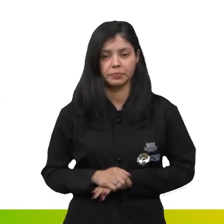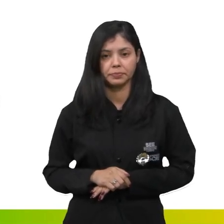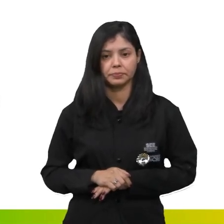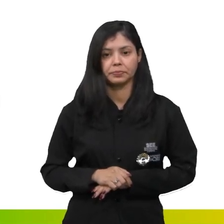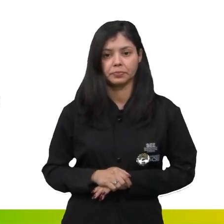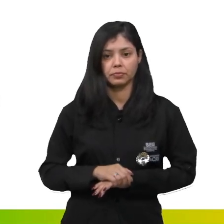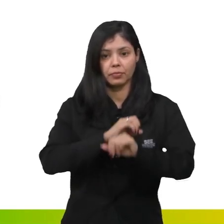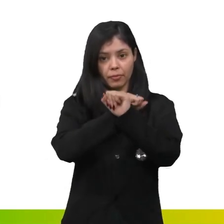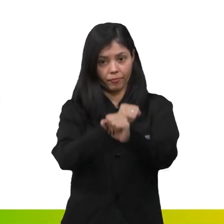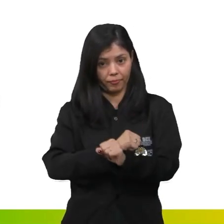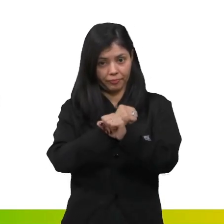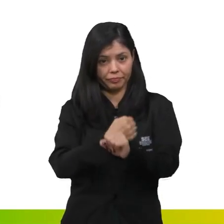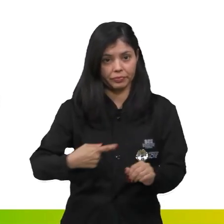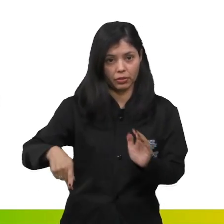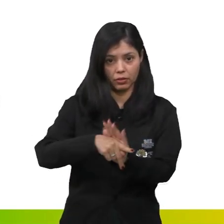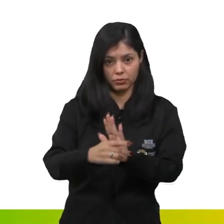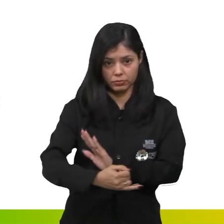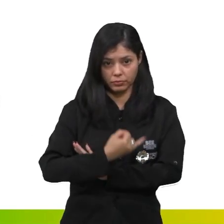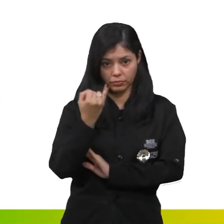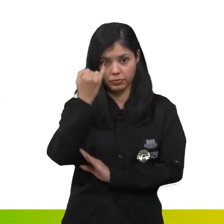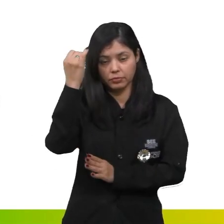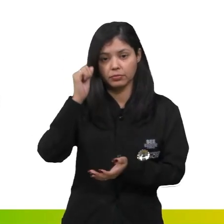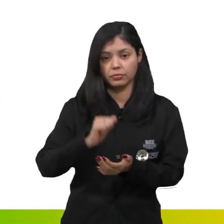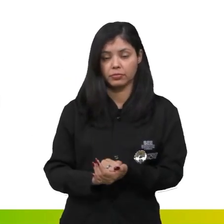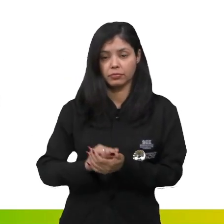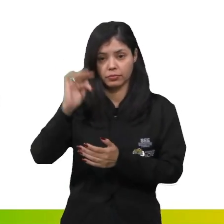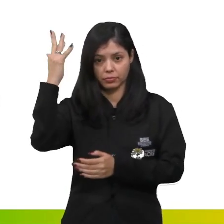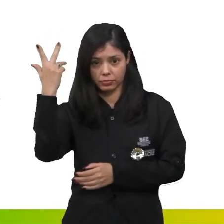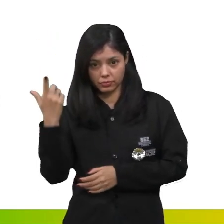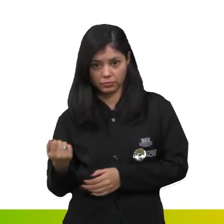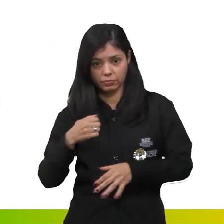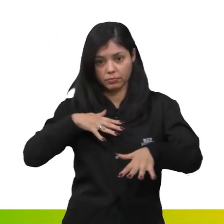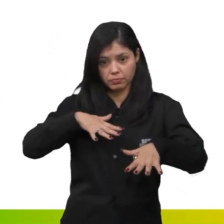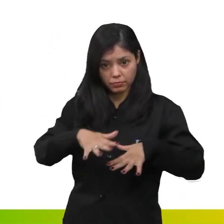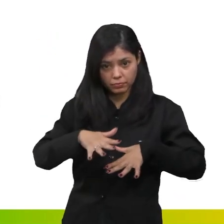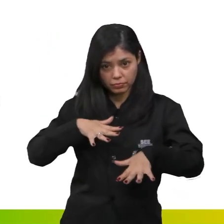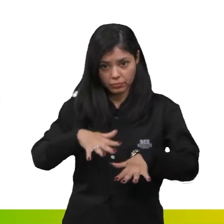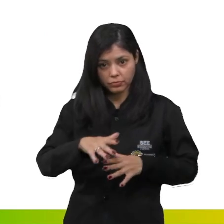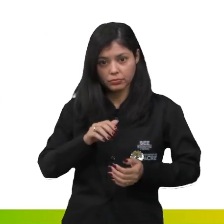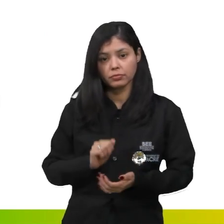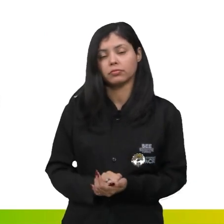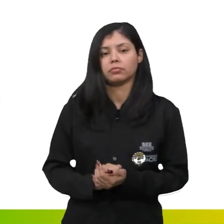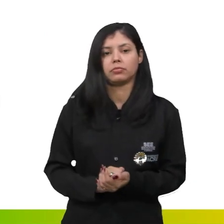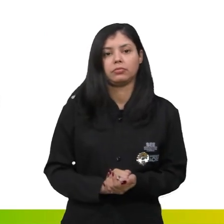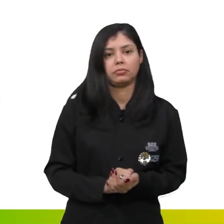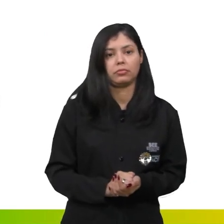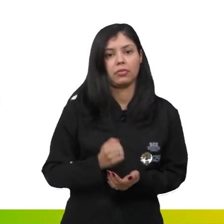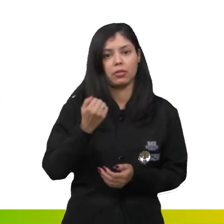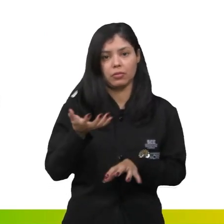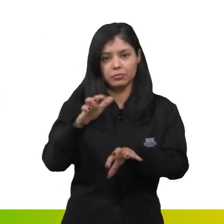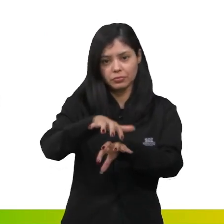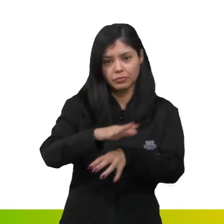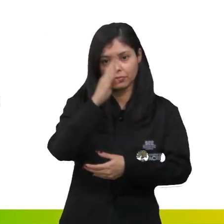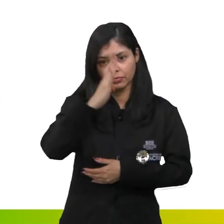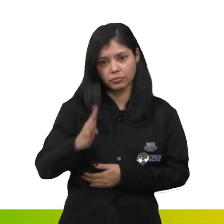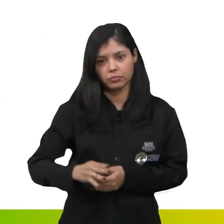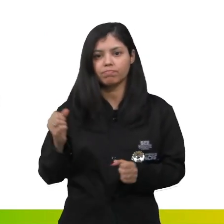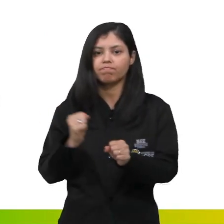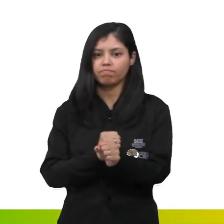obra do escravo, principalmente o escravo africano, moveu a economia colonial brasileira por muitos